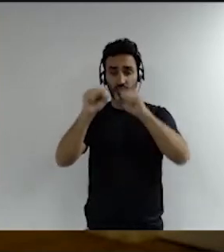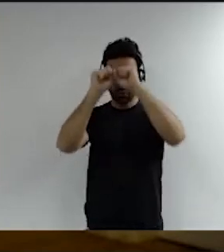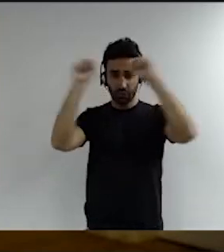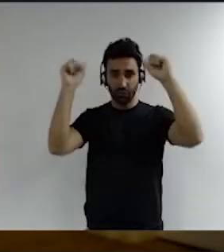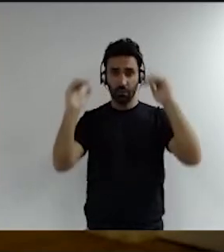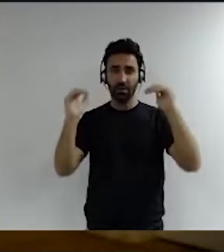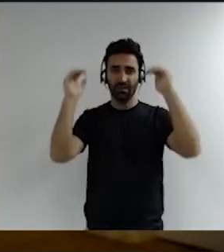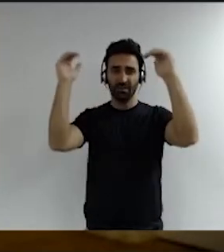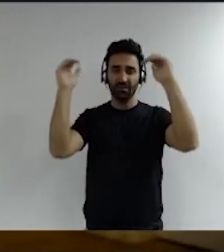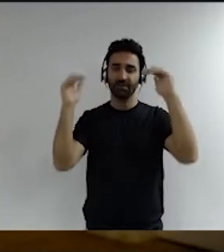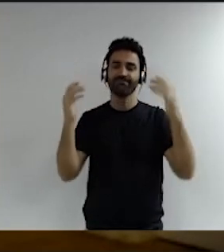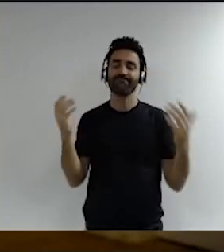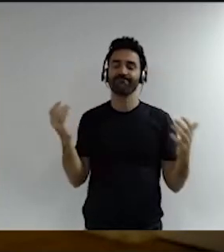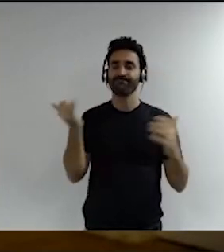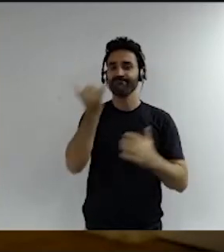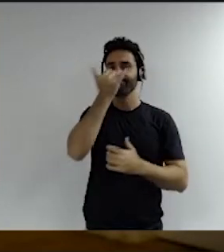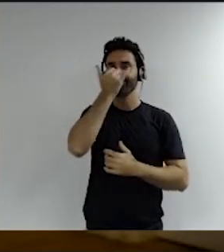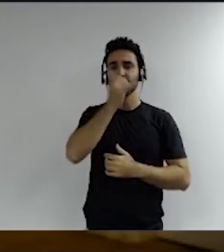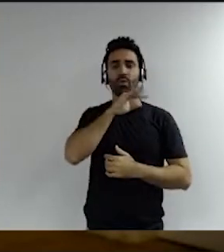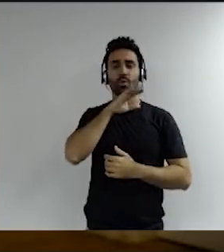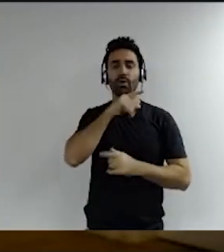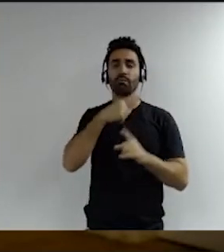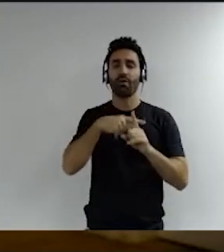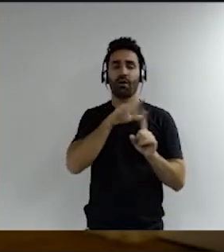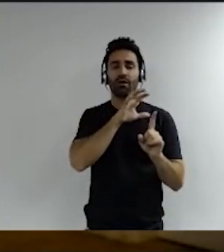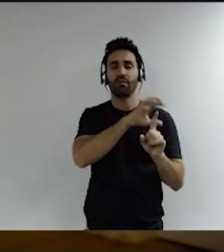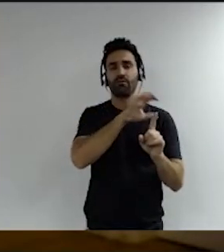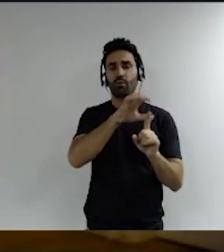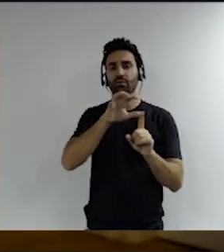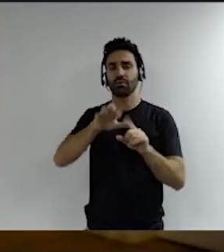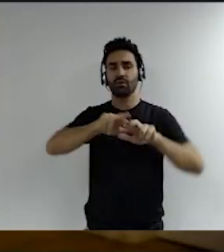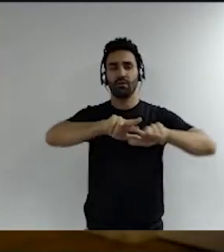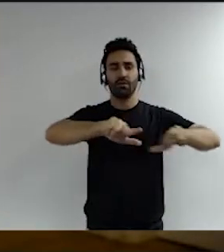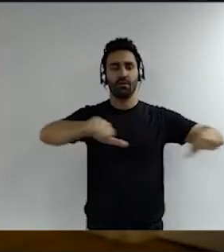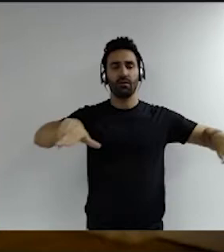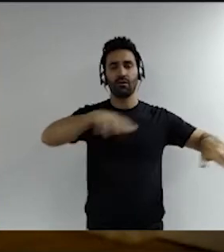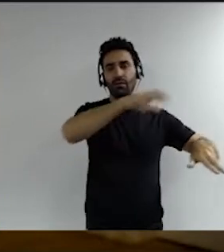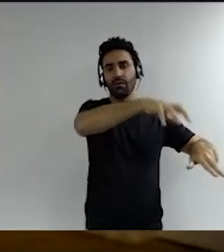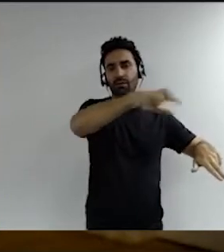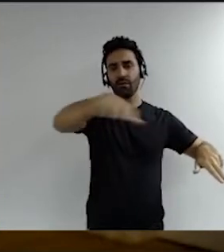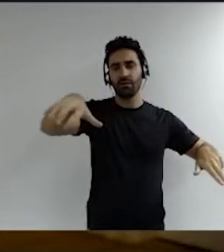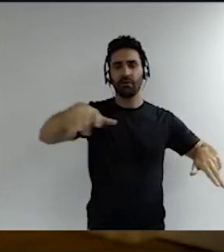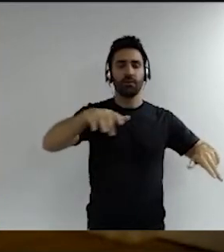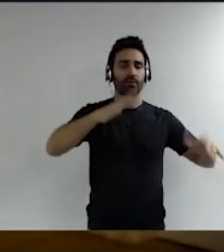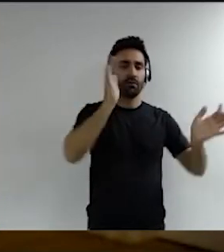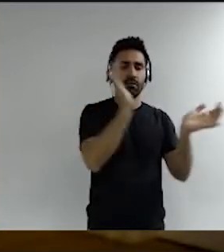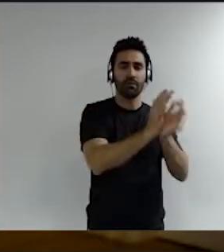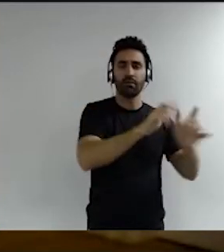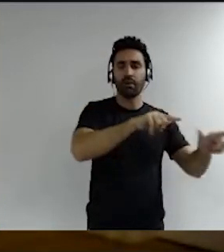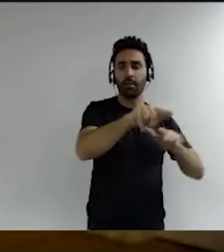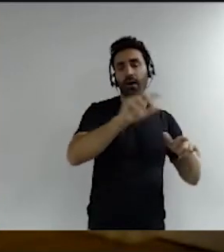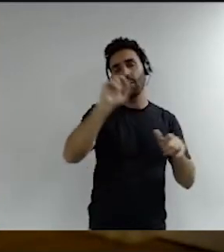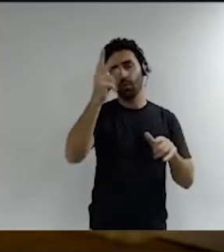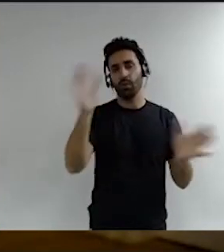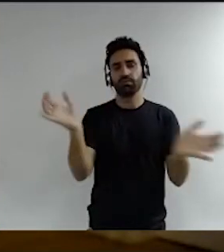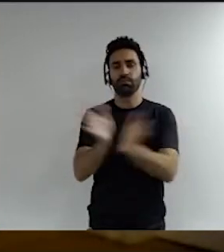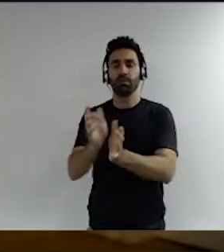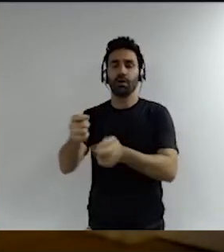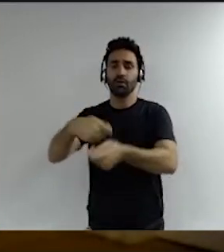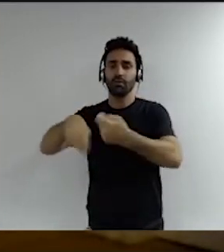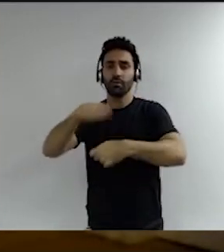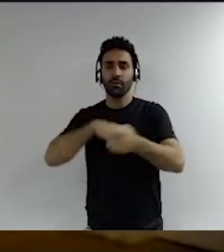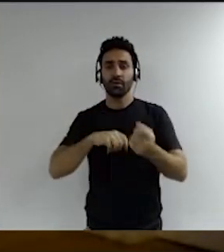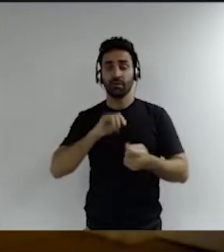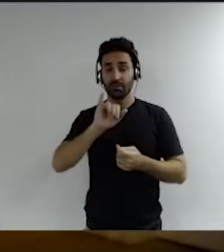desastre para diversos segmentos de trabalhador, da economia. Um processo